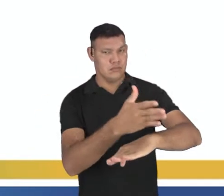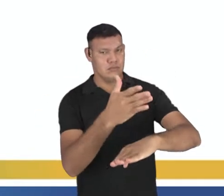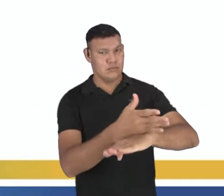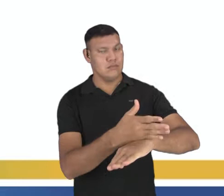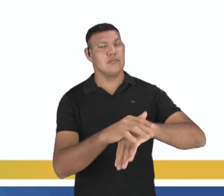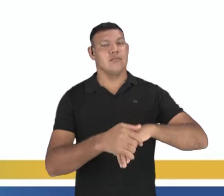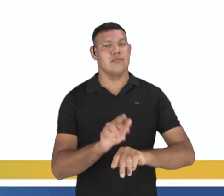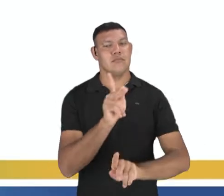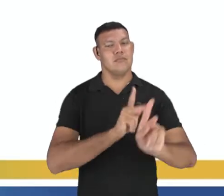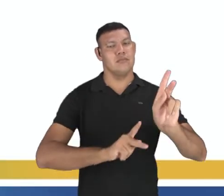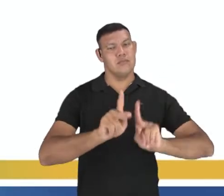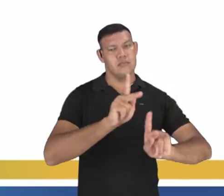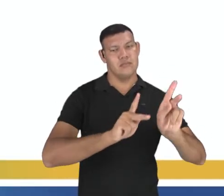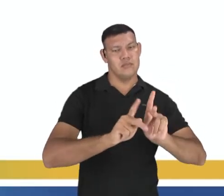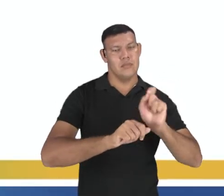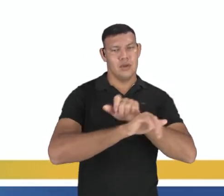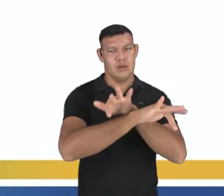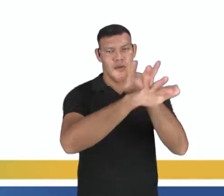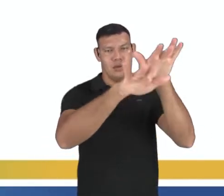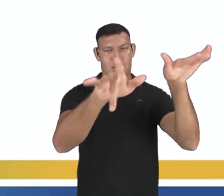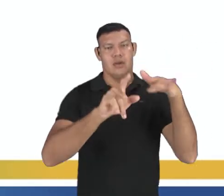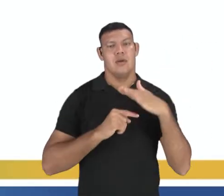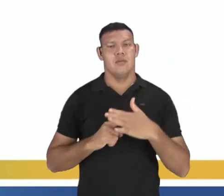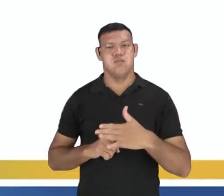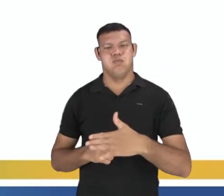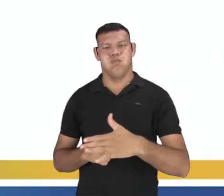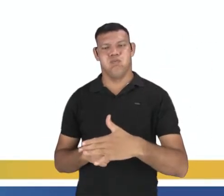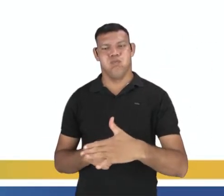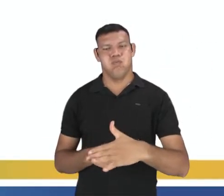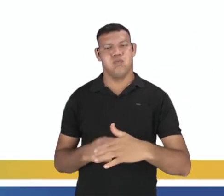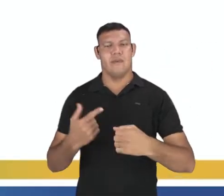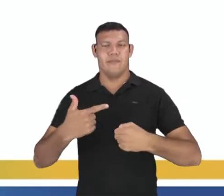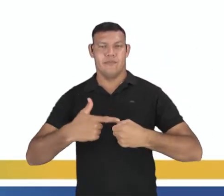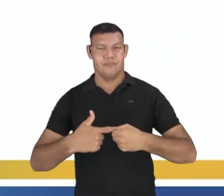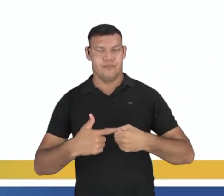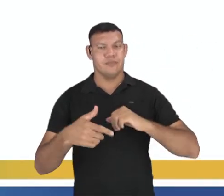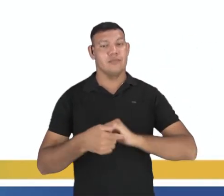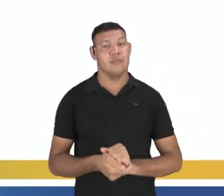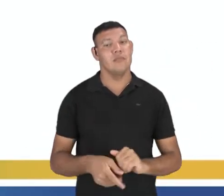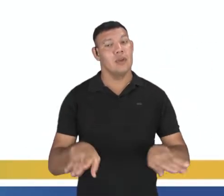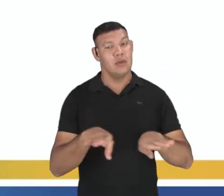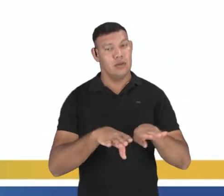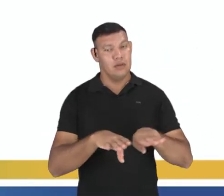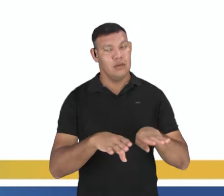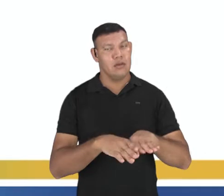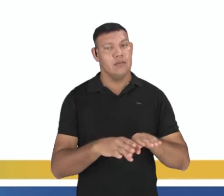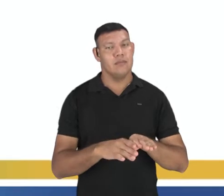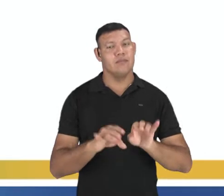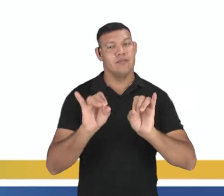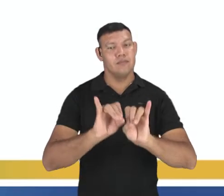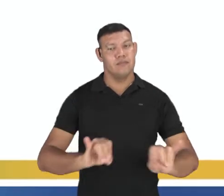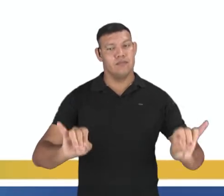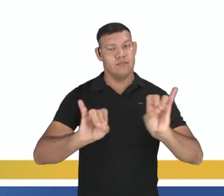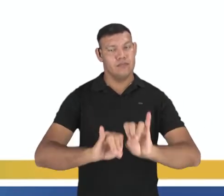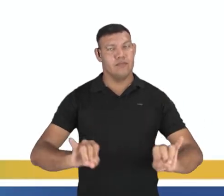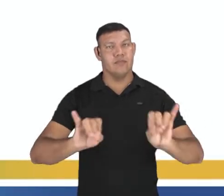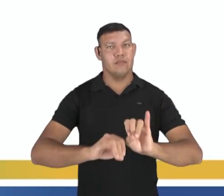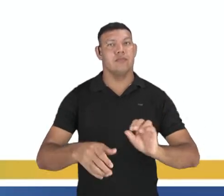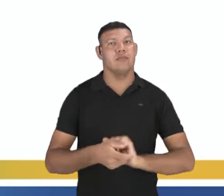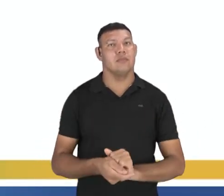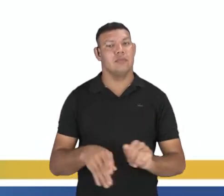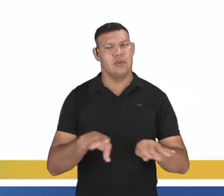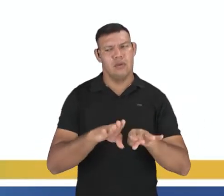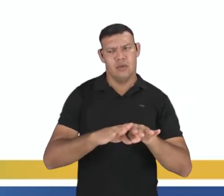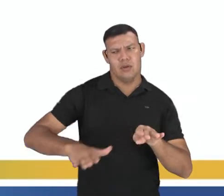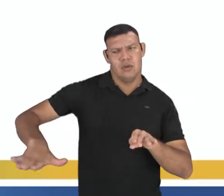a popularização dos motores a combustão e da eletrônica abarcou cada vez